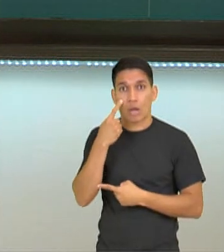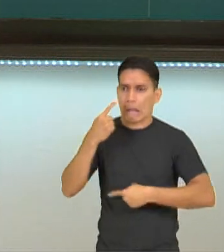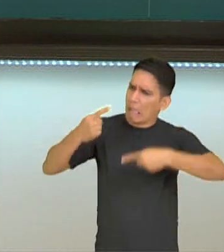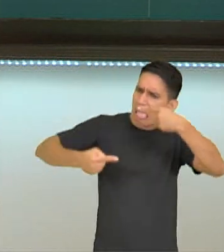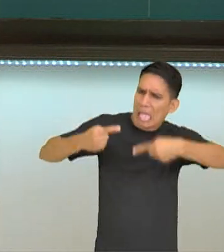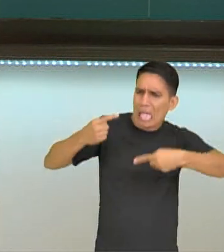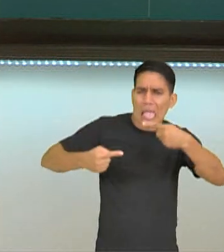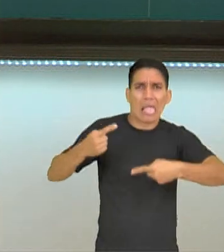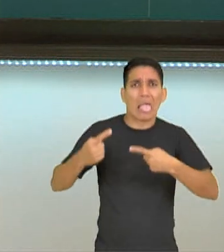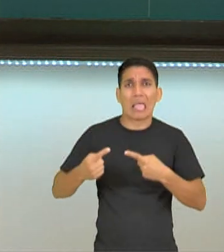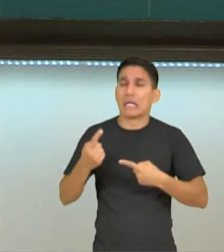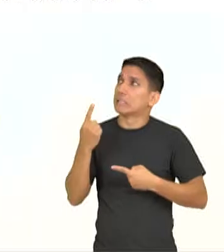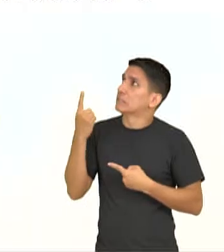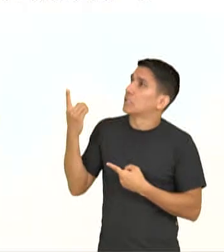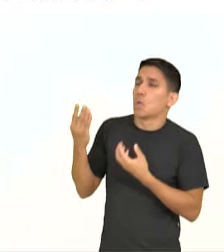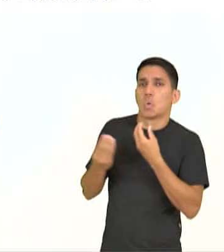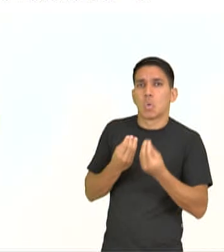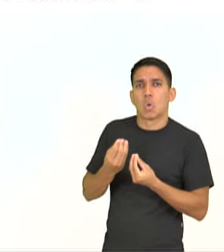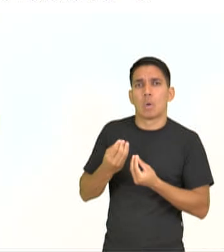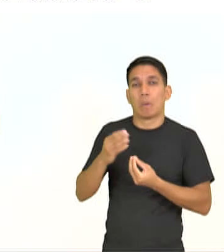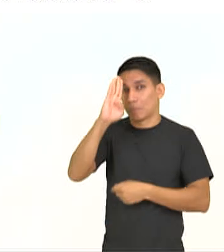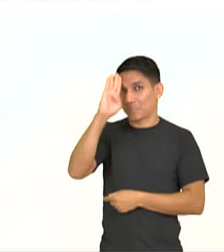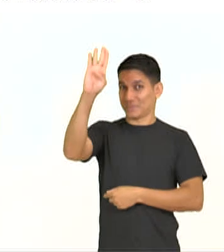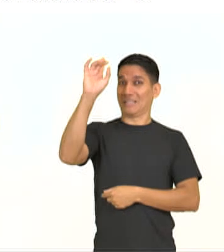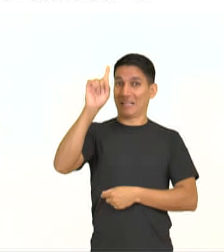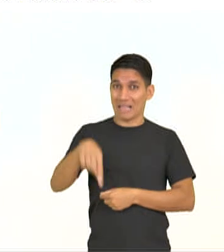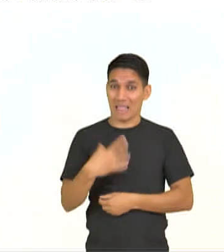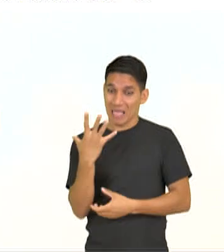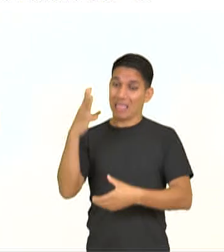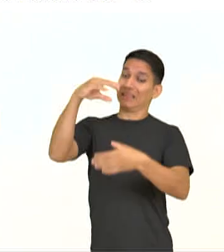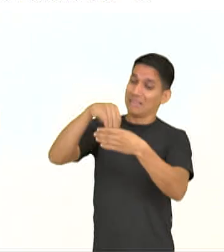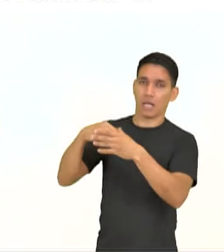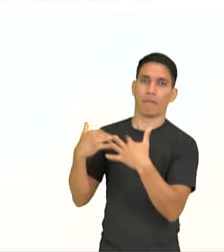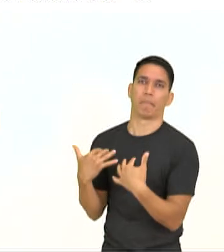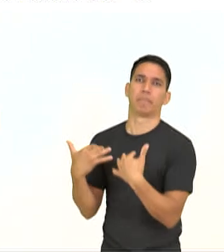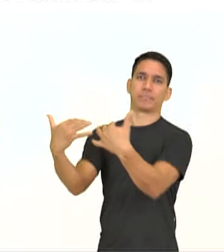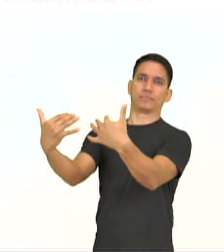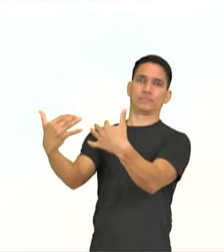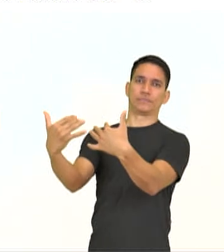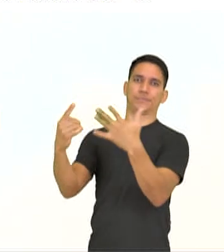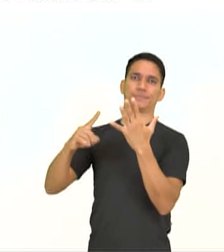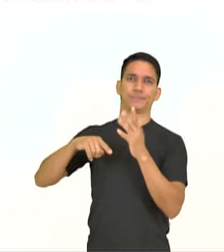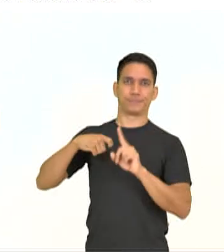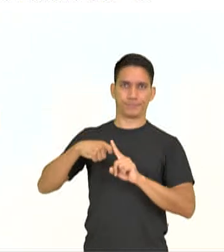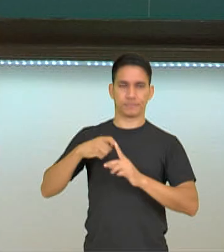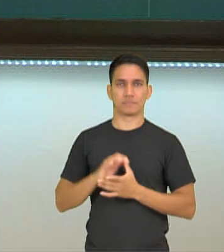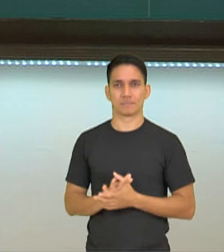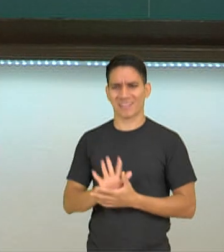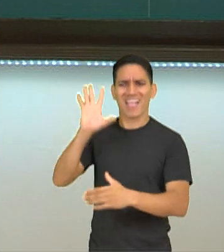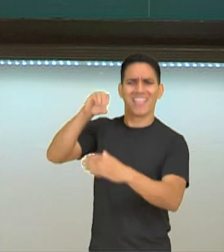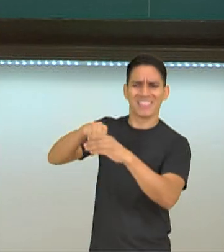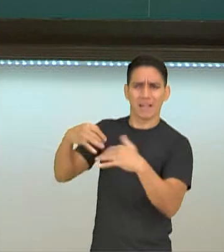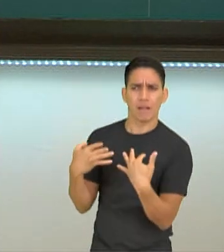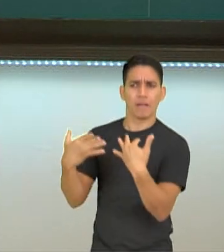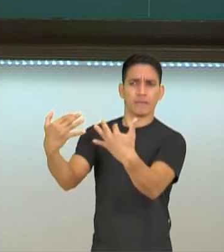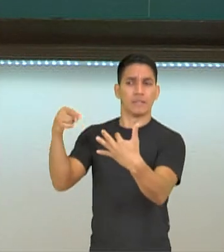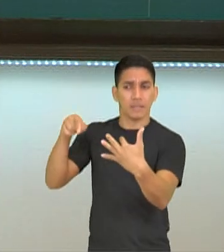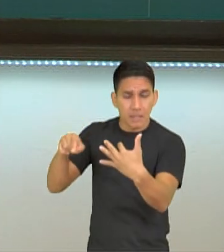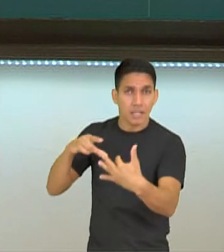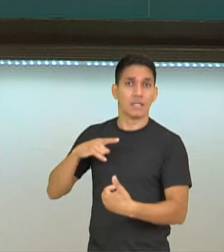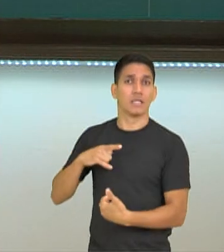elas estavam localizadas principalmente dentro do parlamento inglês. Dentro do parlamento inglês